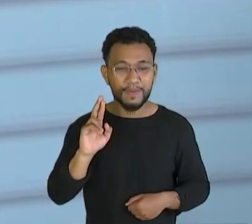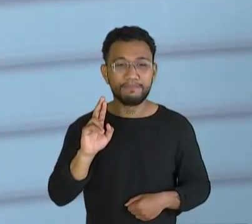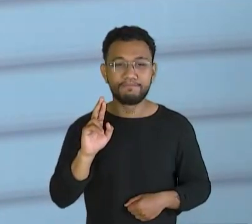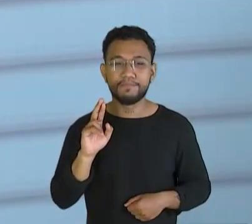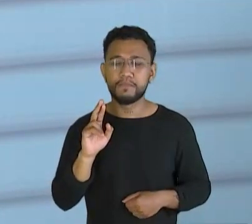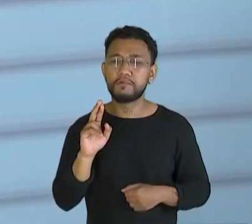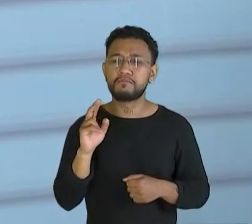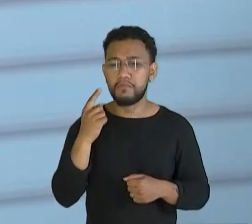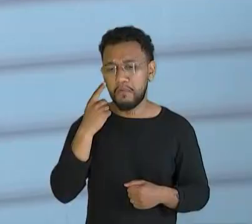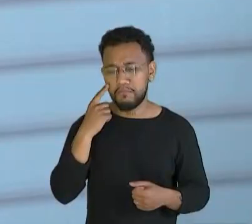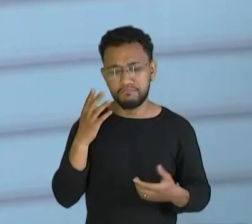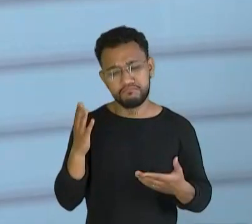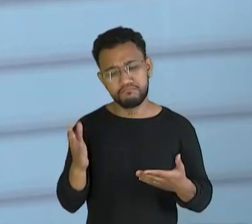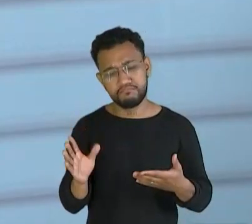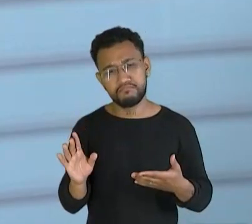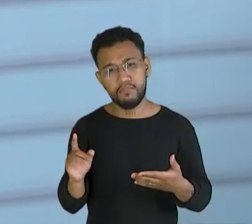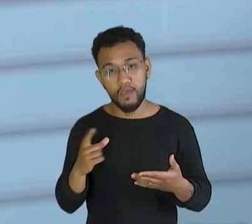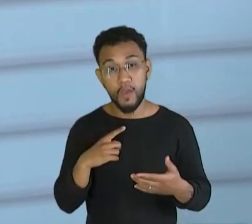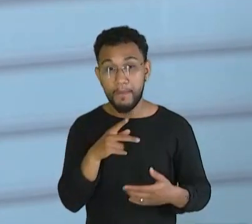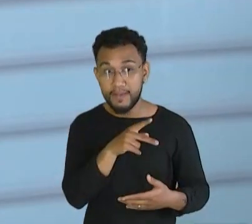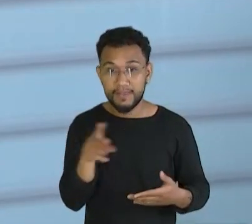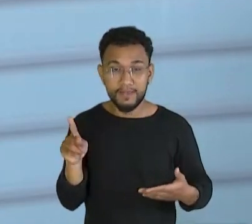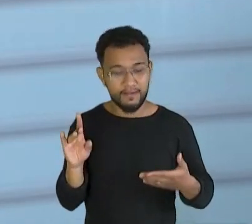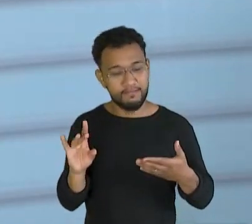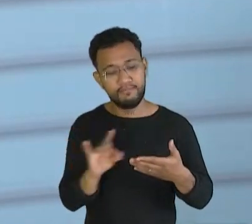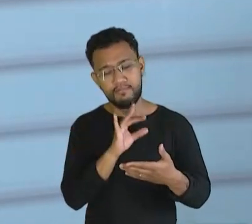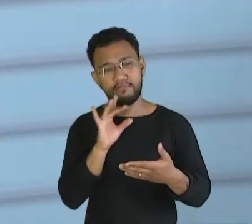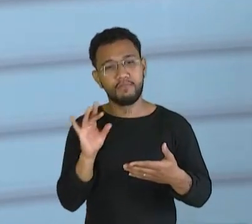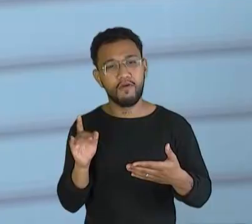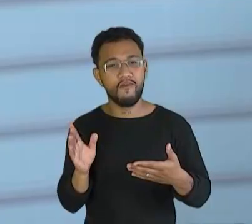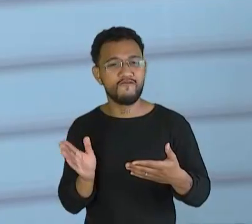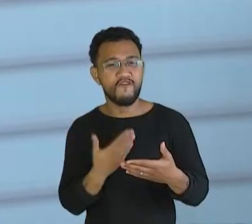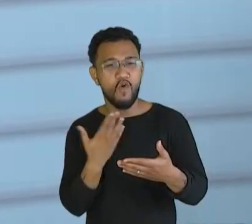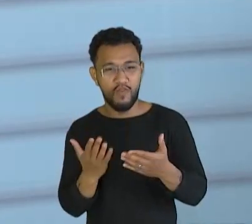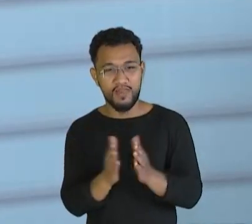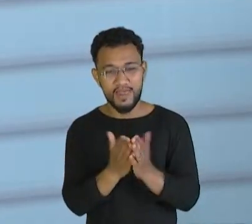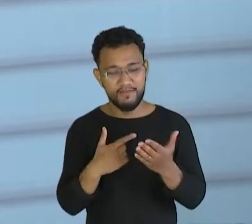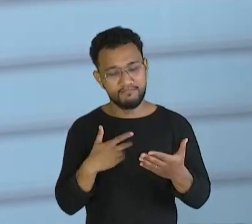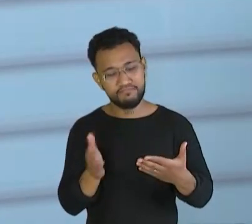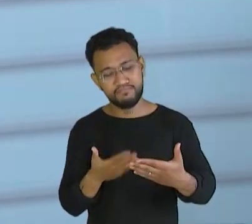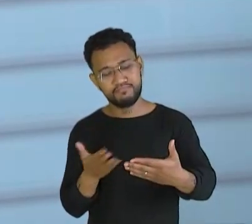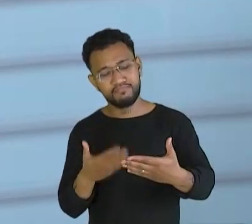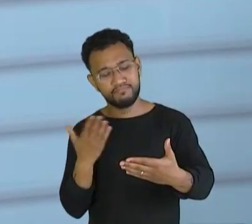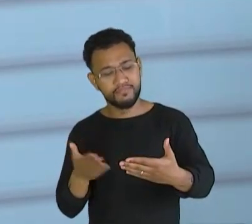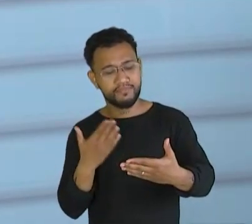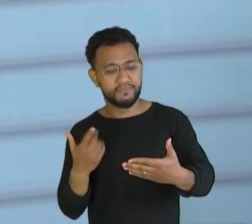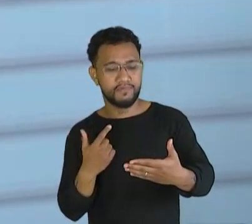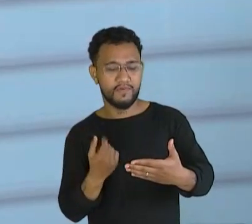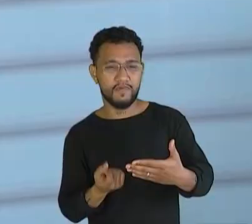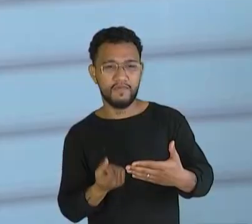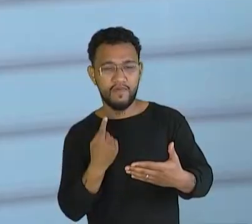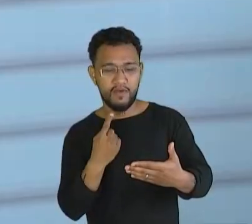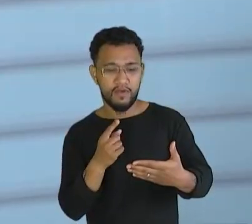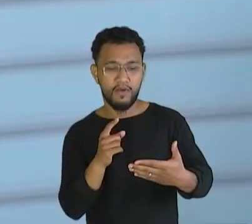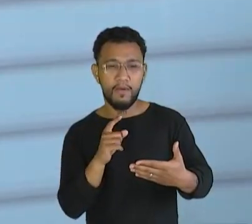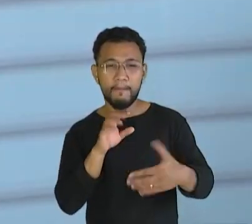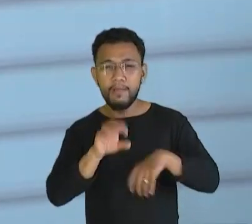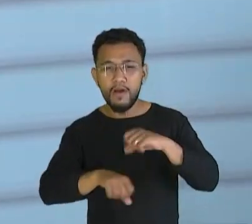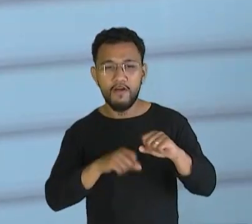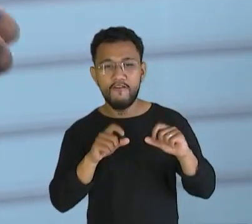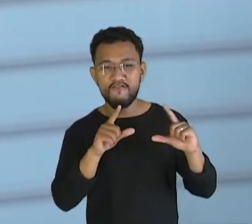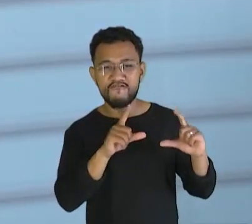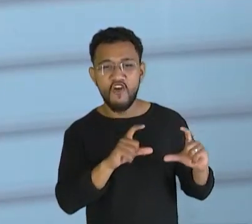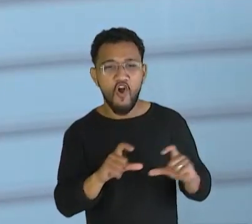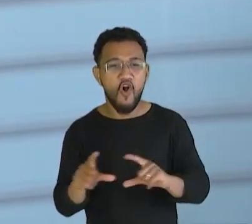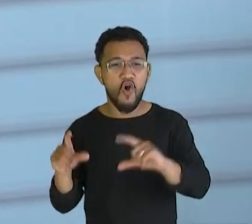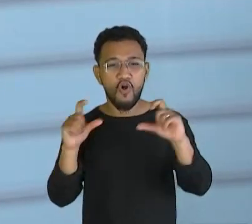a folhear, né? Ano passado, na sua presidência, né? Isso. É. Eu folheei algumas fotos e encontrei